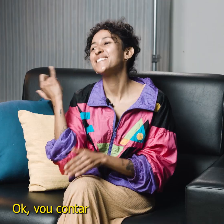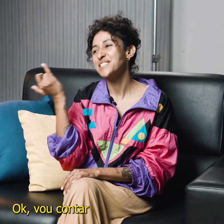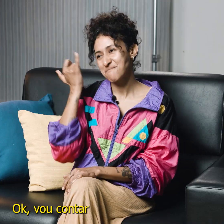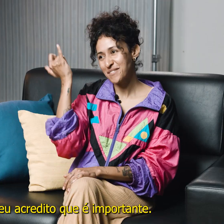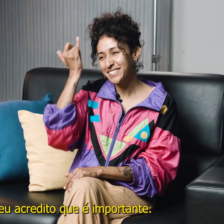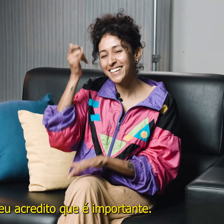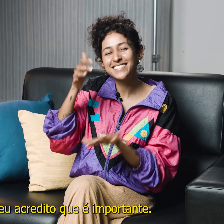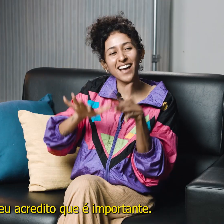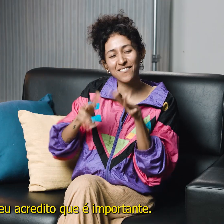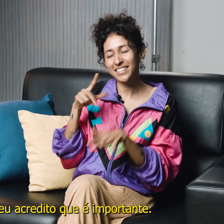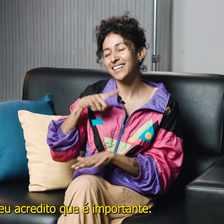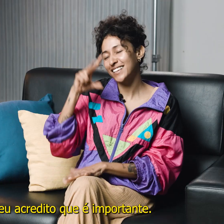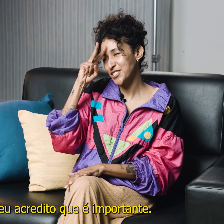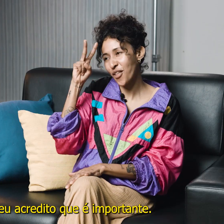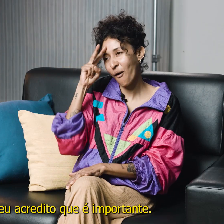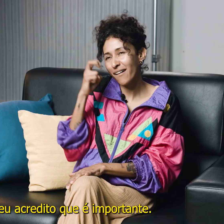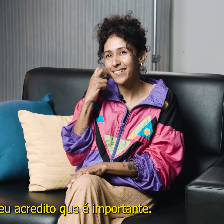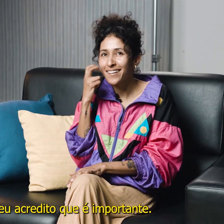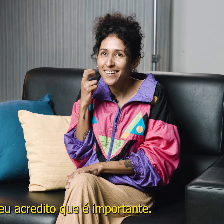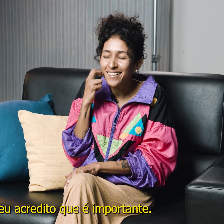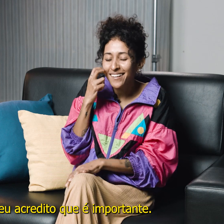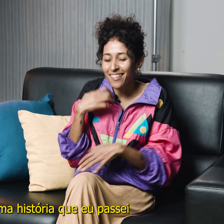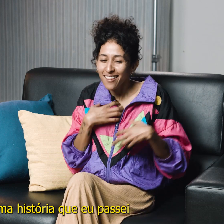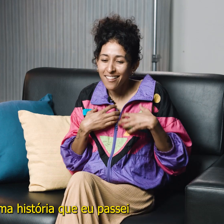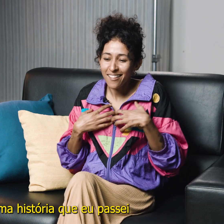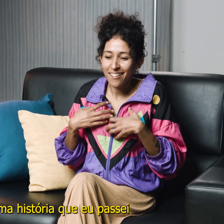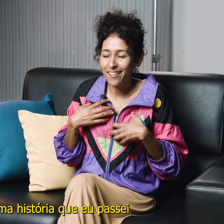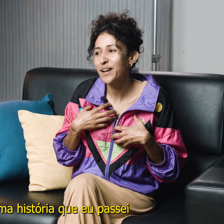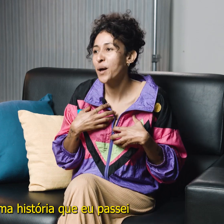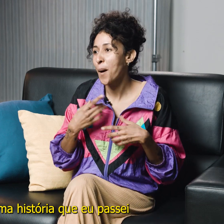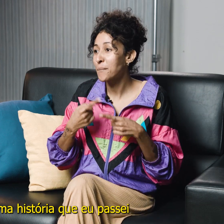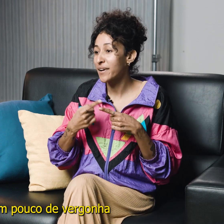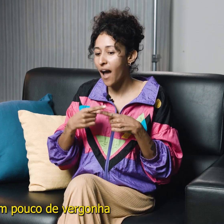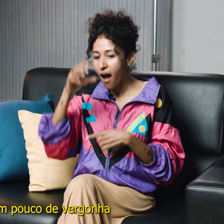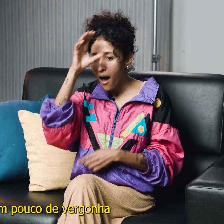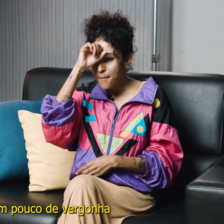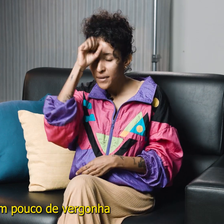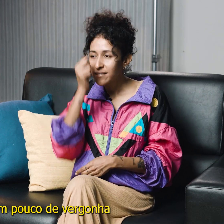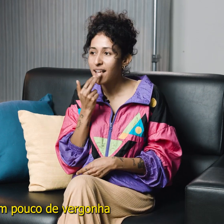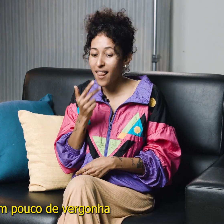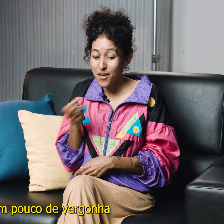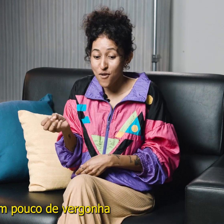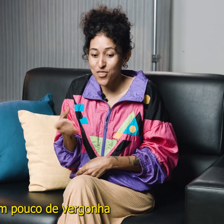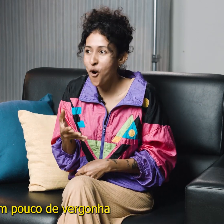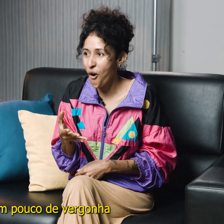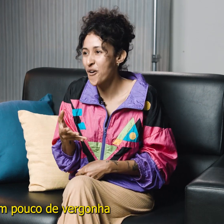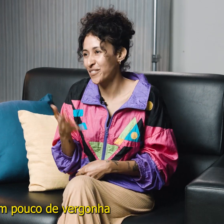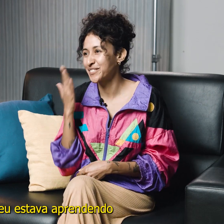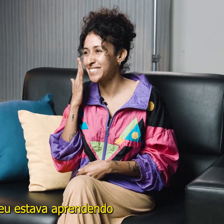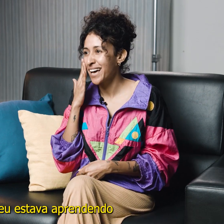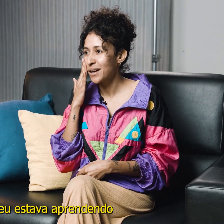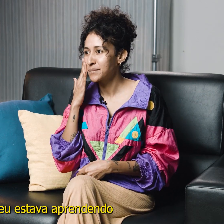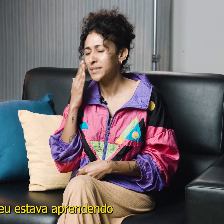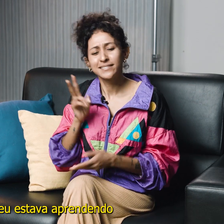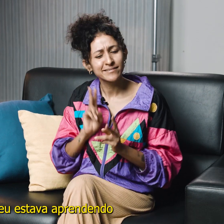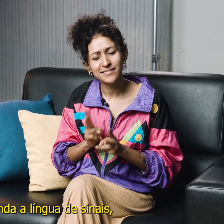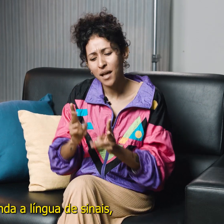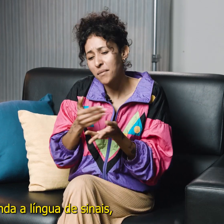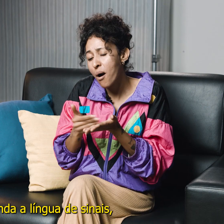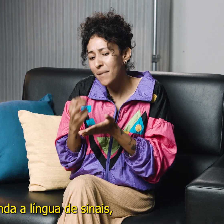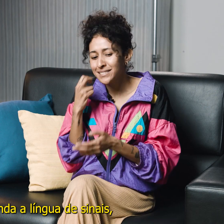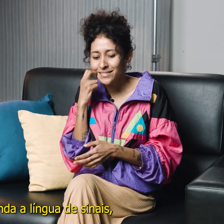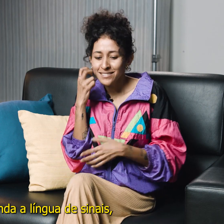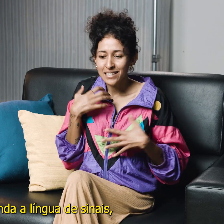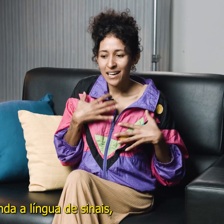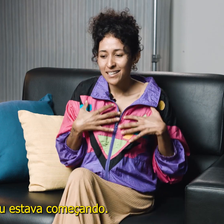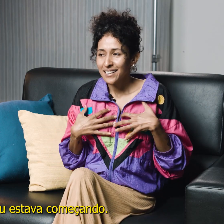contar uma que eu acredito que é importante. Foi uma história que eu passei um pouco de vergonha e eu estava aprendendo